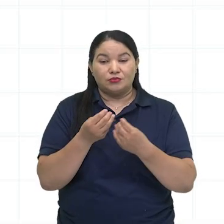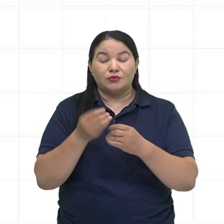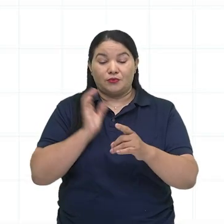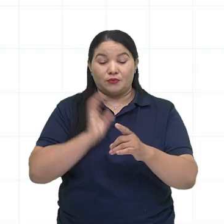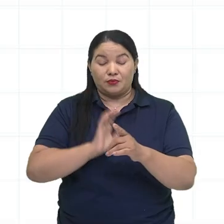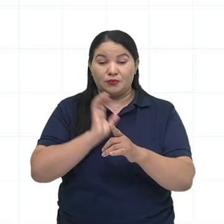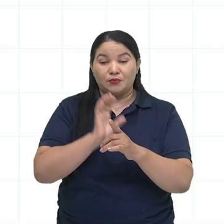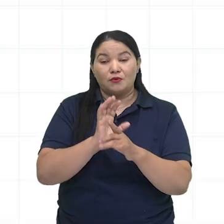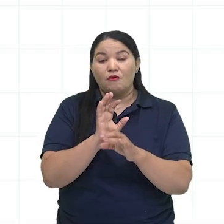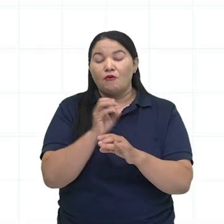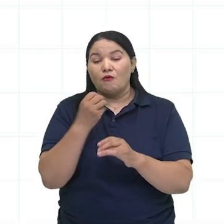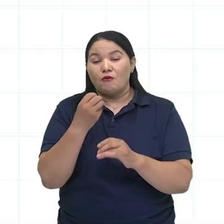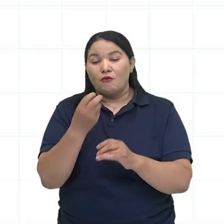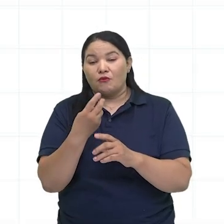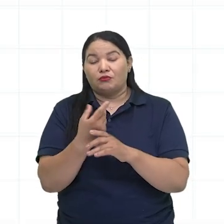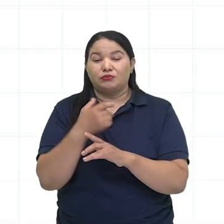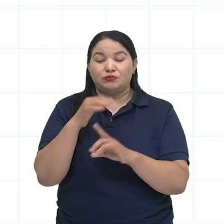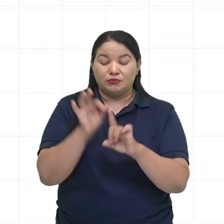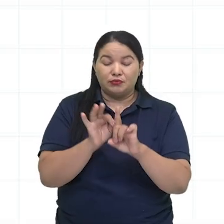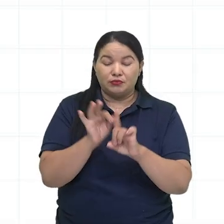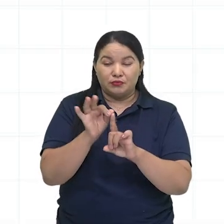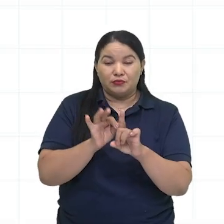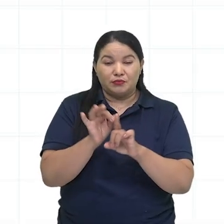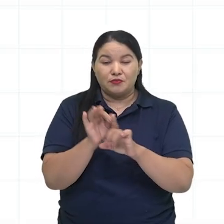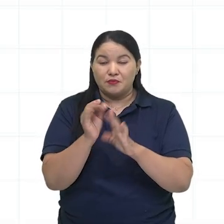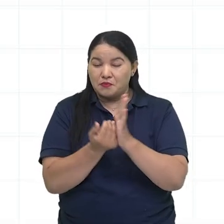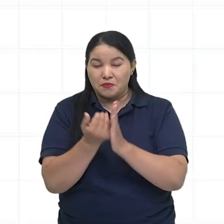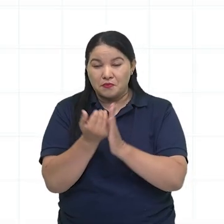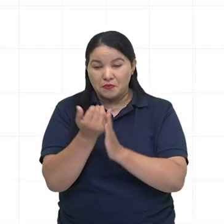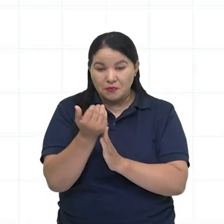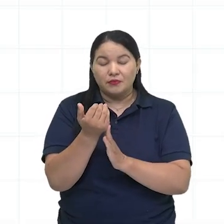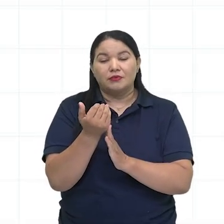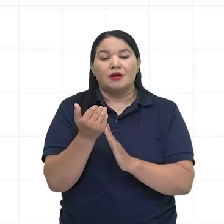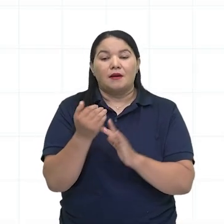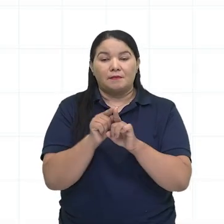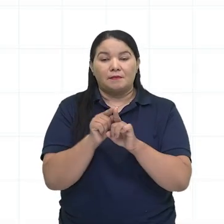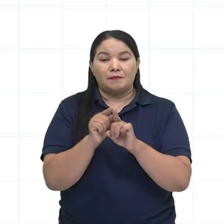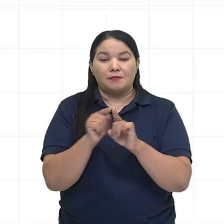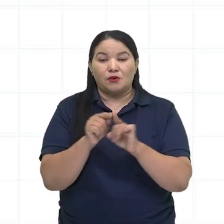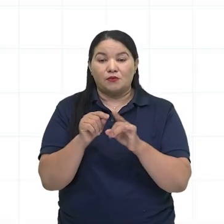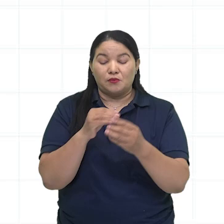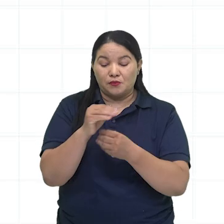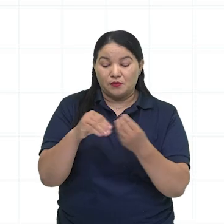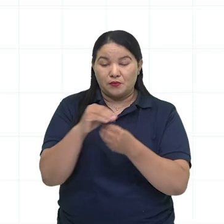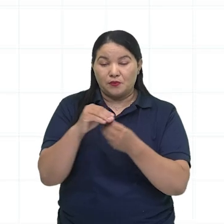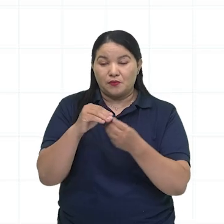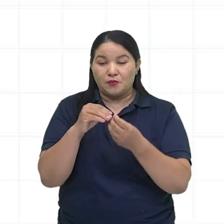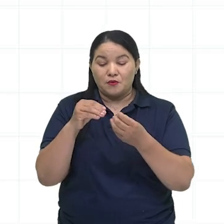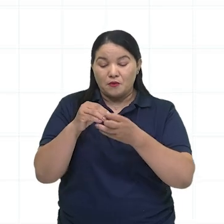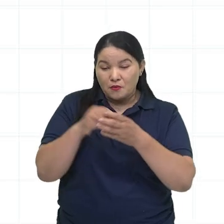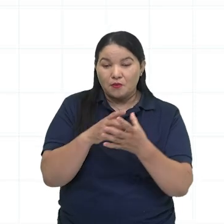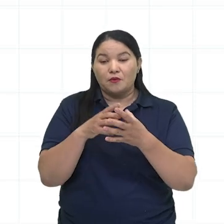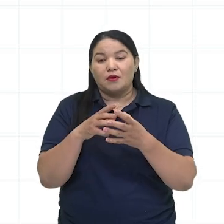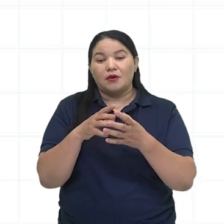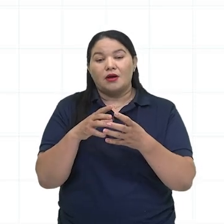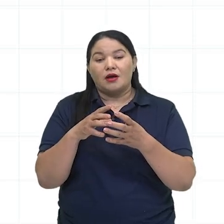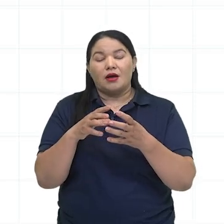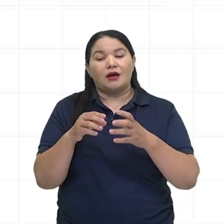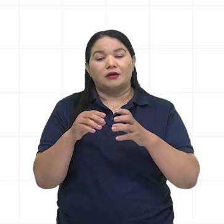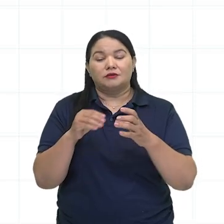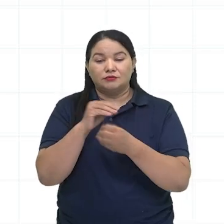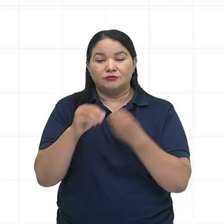pressões ou altas temperaturas, sem se fundir completamente. Então, as nossas